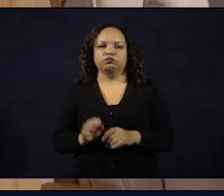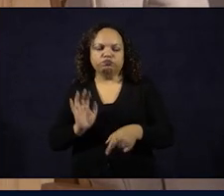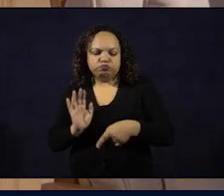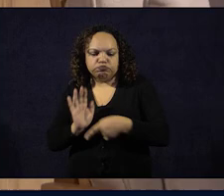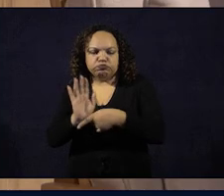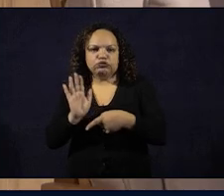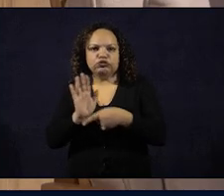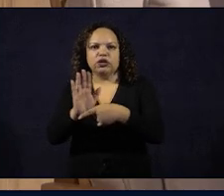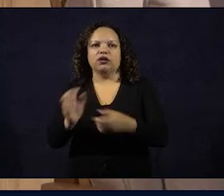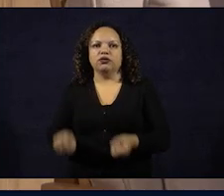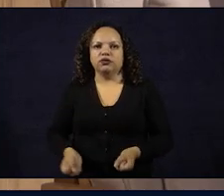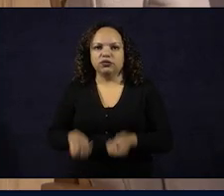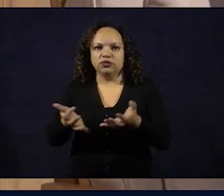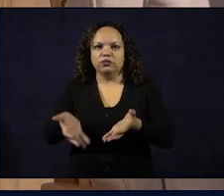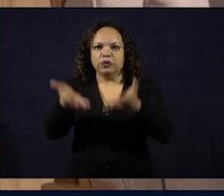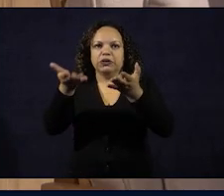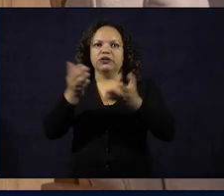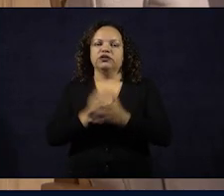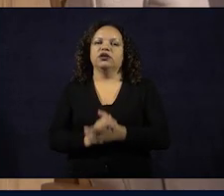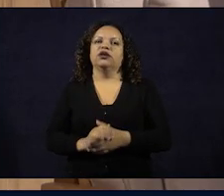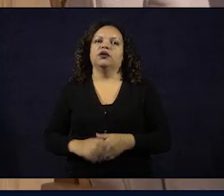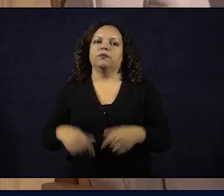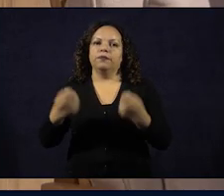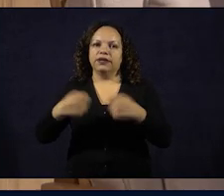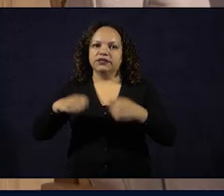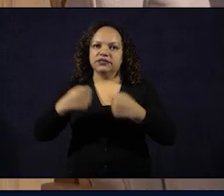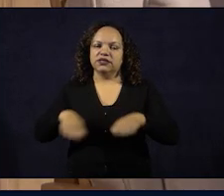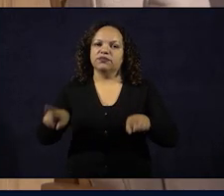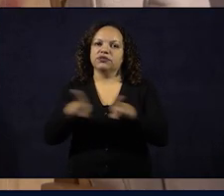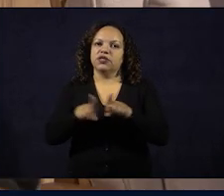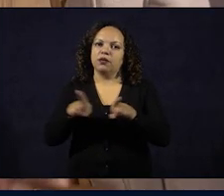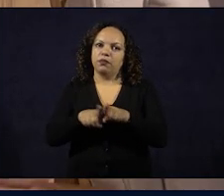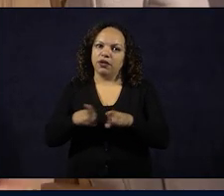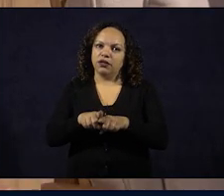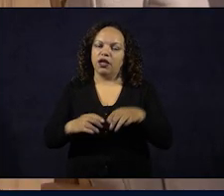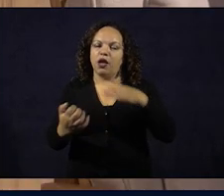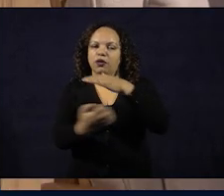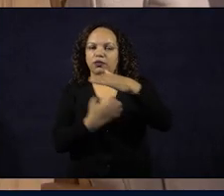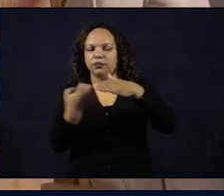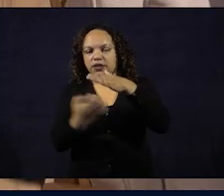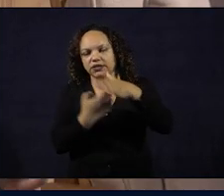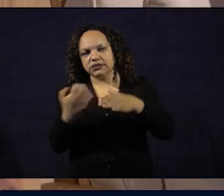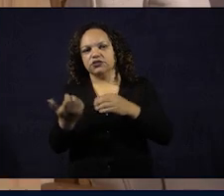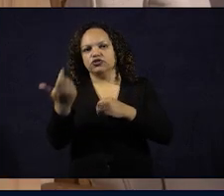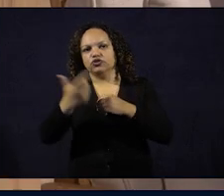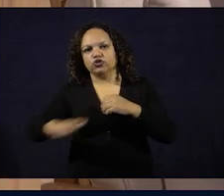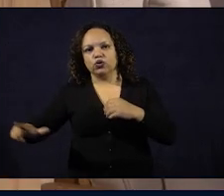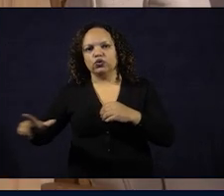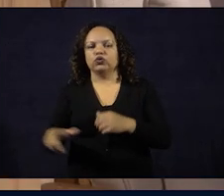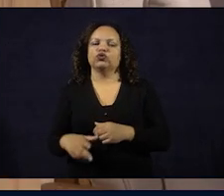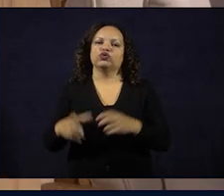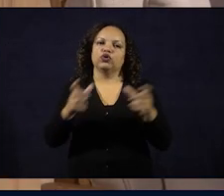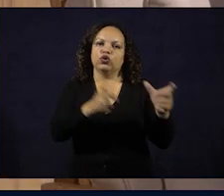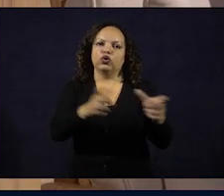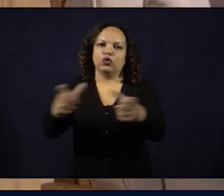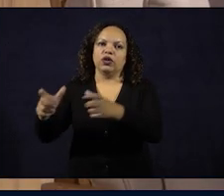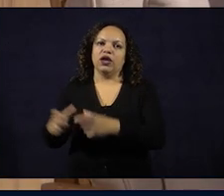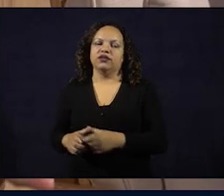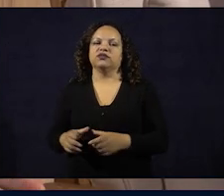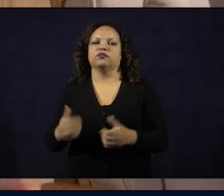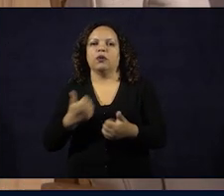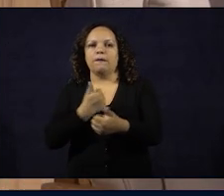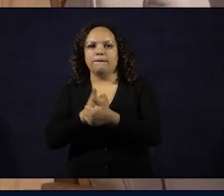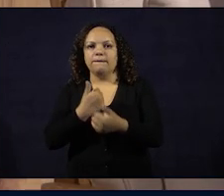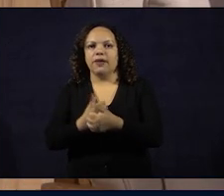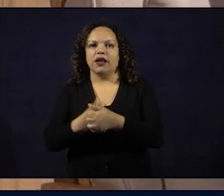produção, mas também precisamos ter a Companhia Docas do Pará, responsável pelos postos de Minitituba, Vila do Conde, ali próximo de Belém,